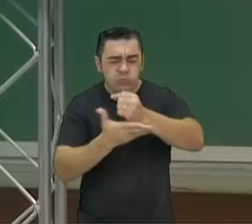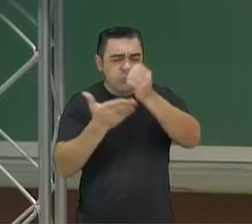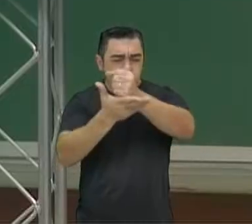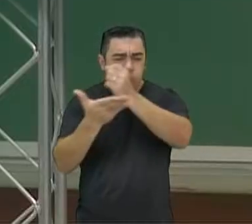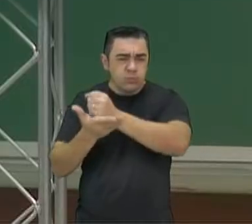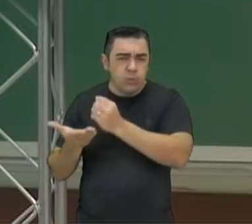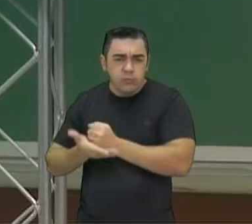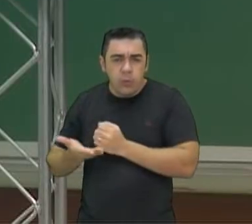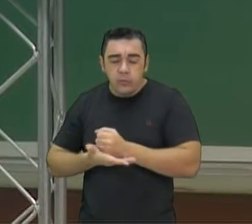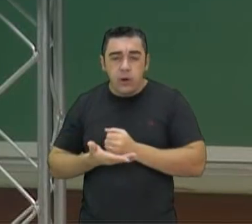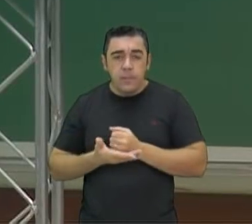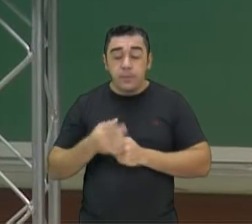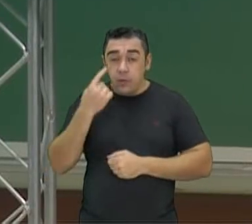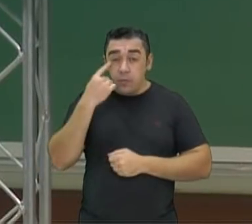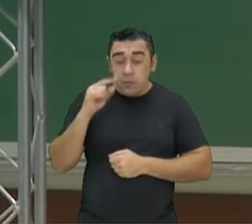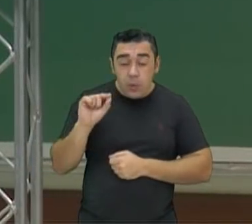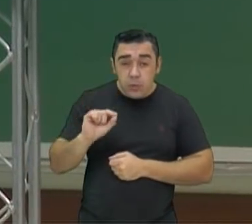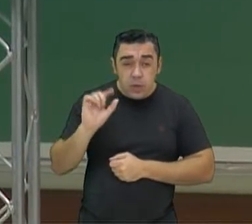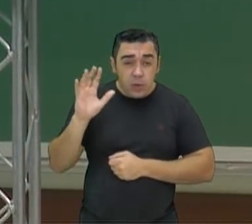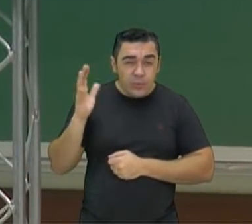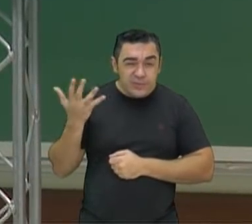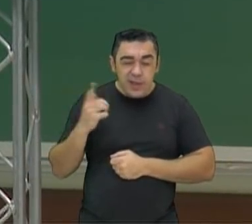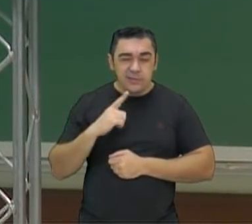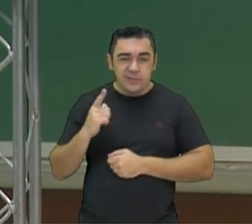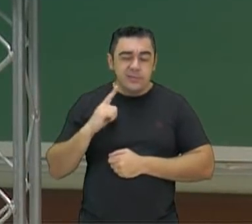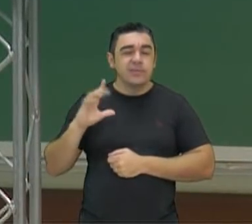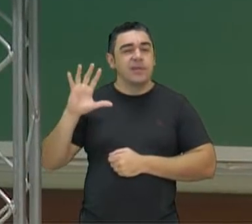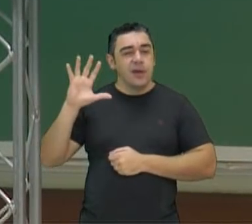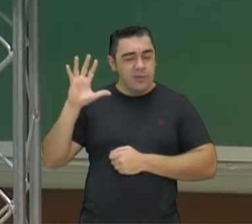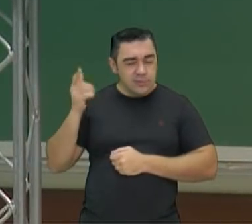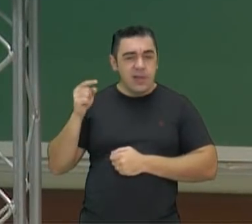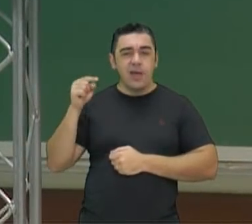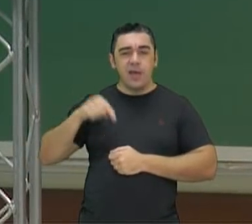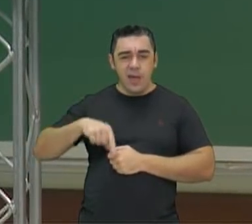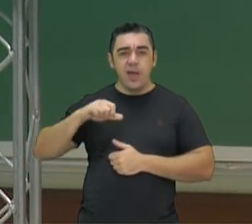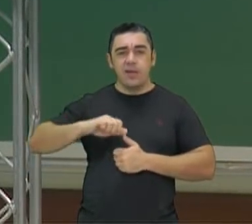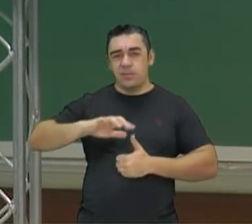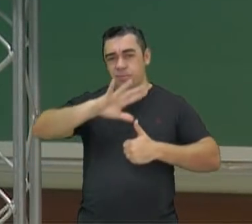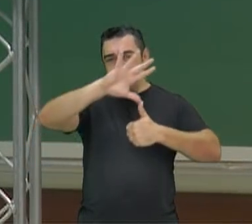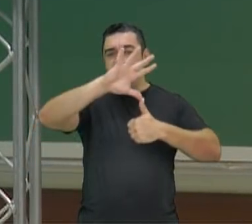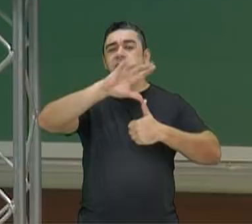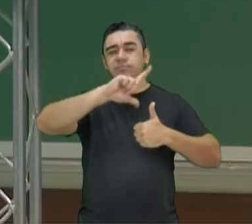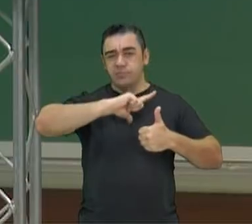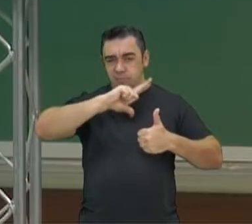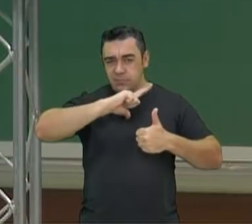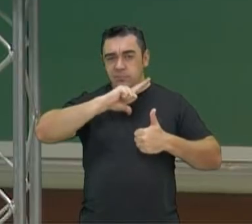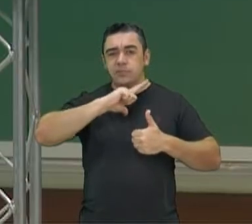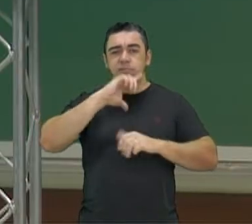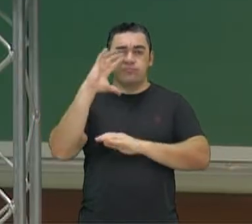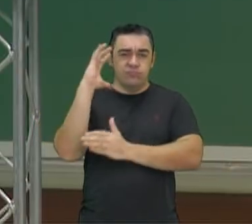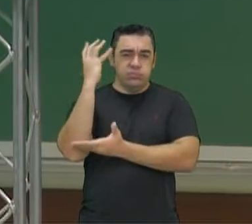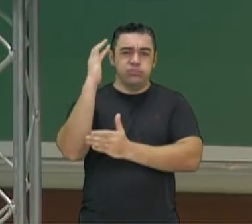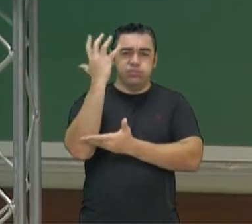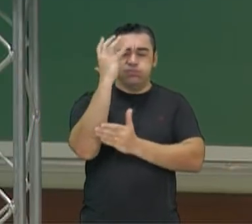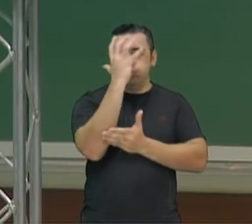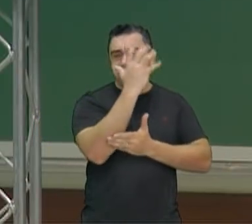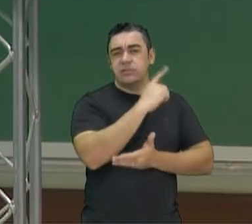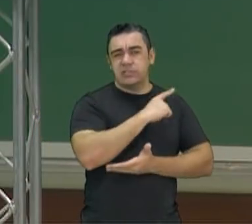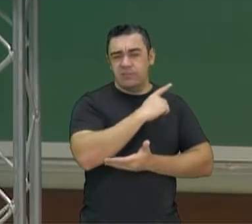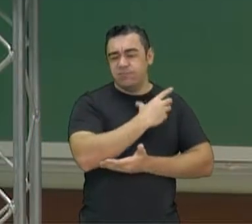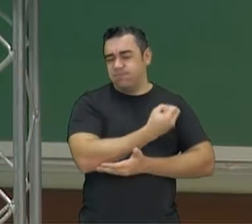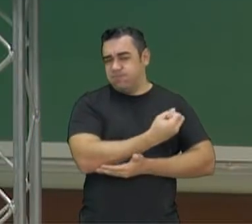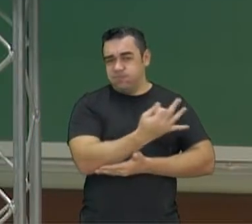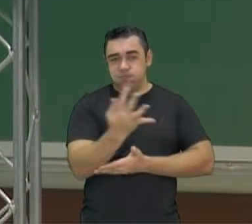ali centrais da América foi muito devastado, que eram áreas bastante promissoras mesmo, né?